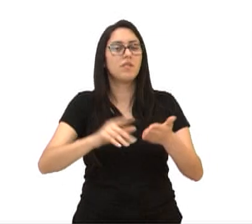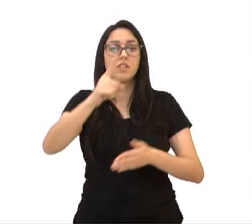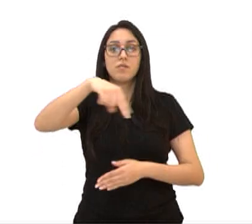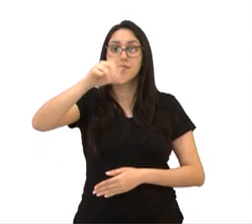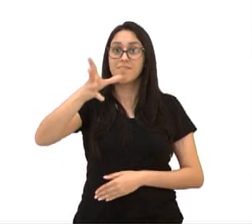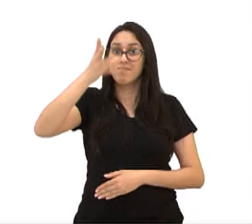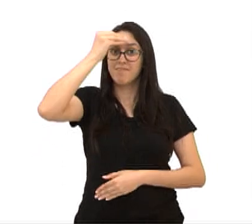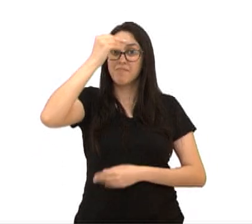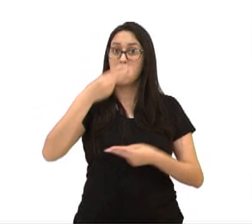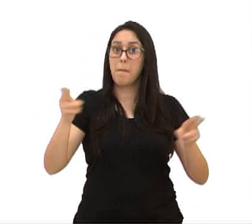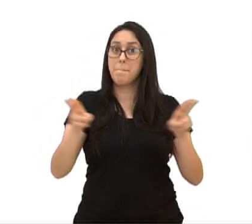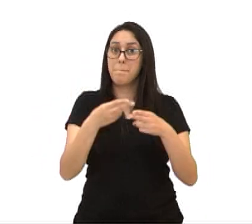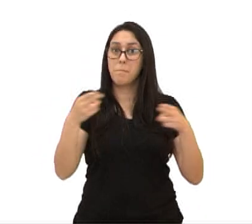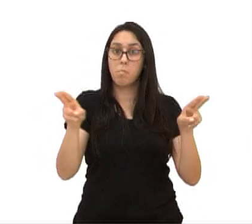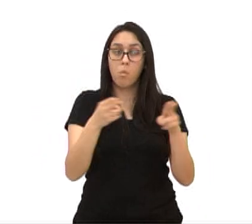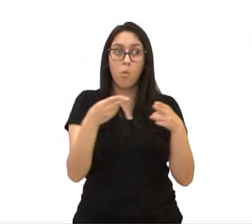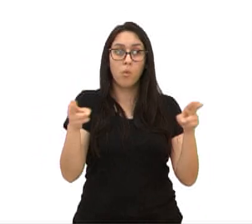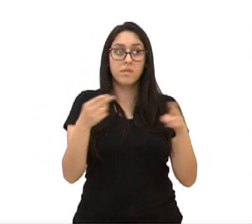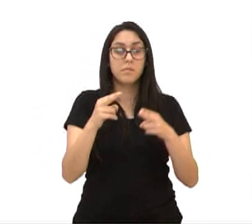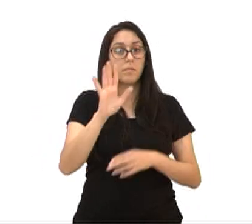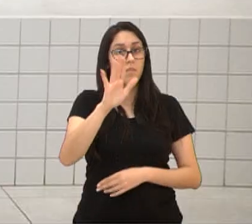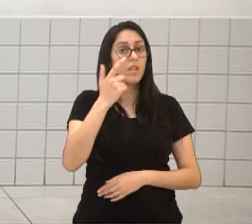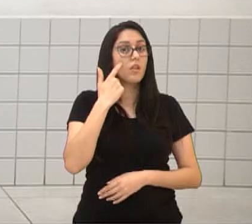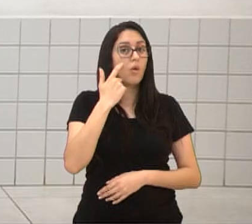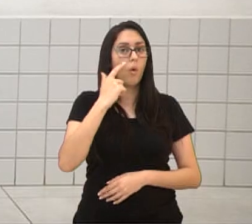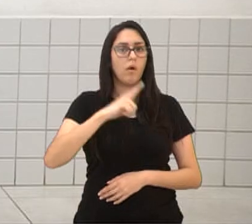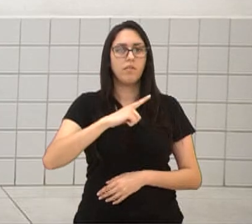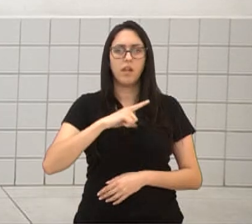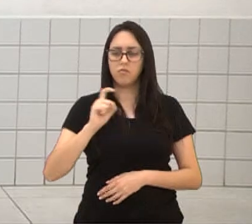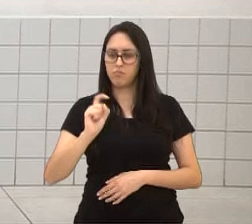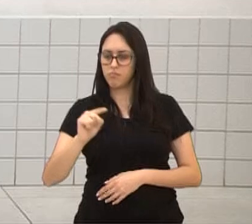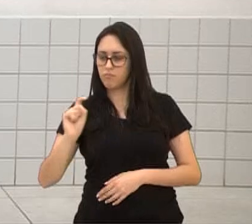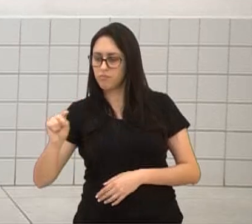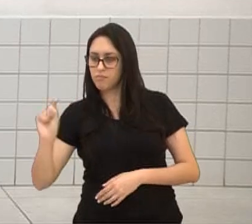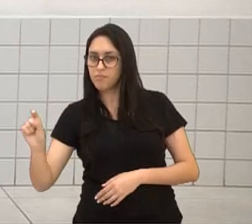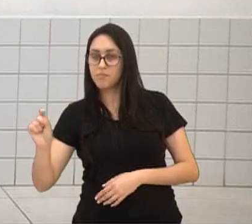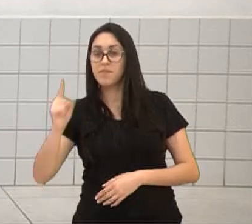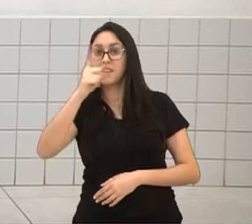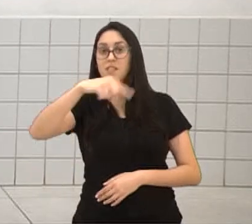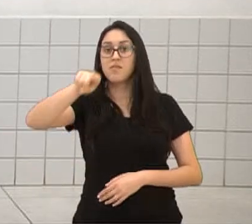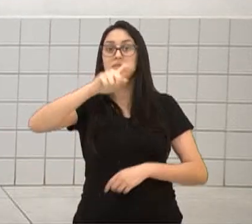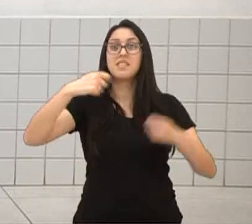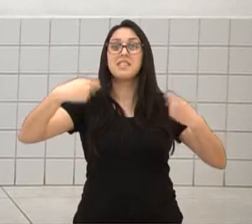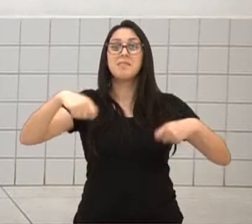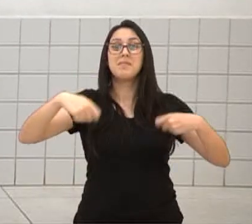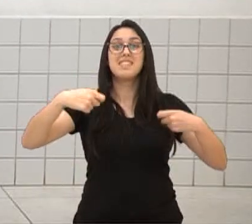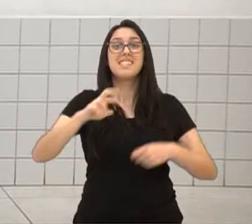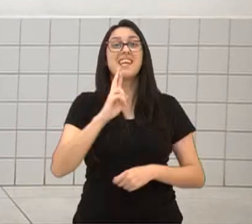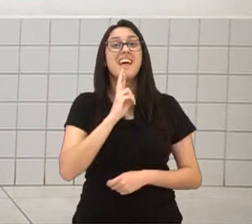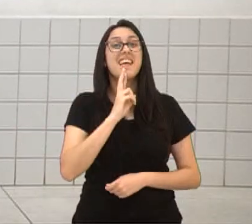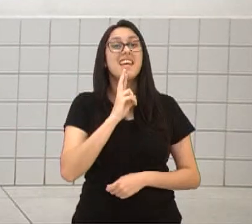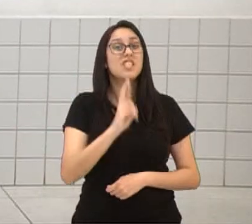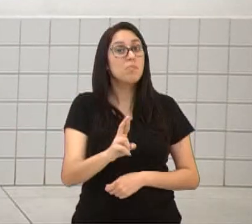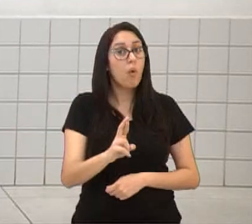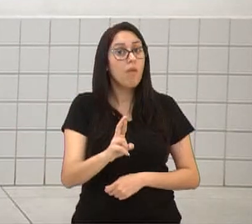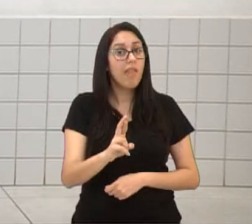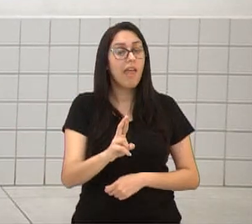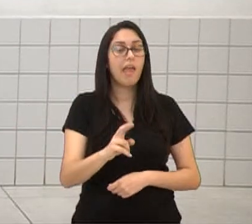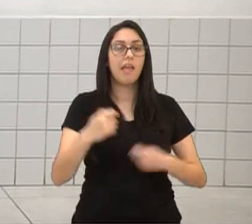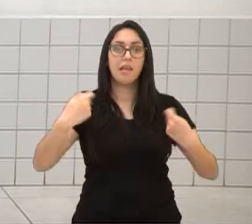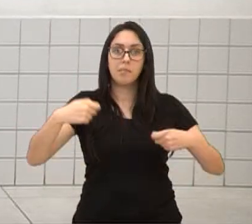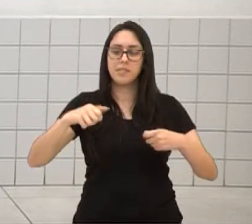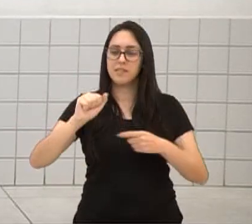essa música. Quando a gente chegar na parte aqui dos 3 pontinhos, eu quero que vocês aí no chat respondam assim, ó.